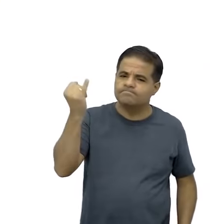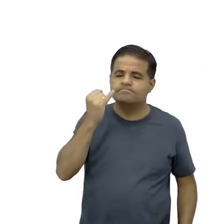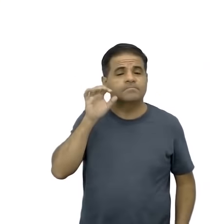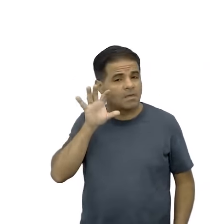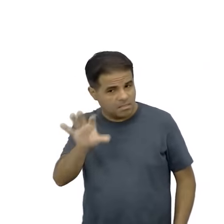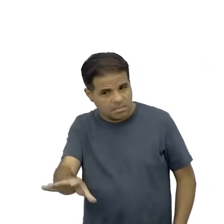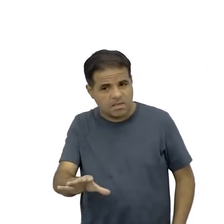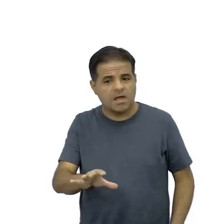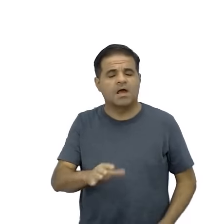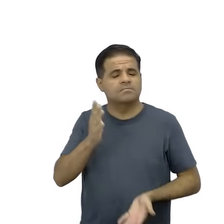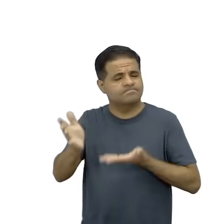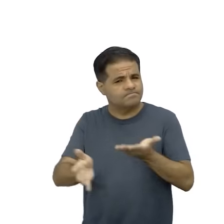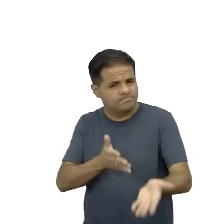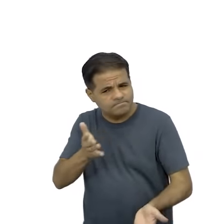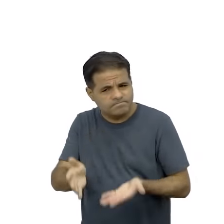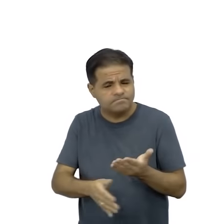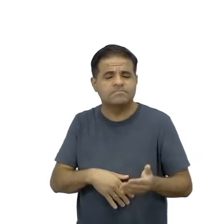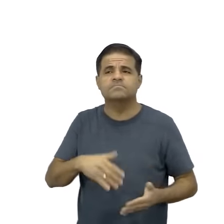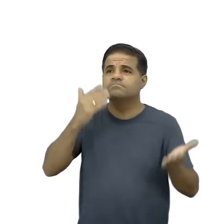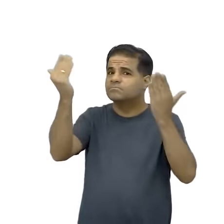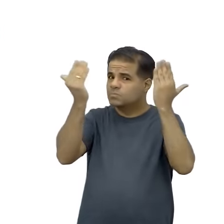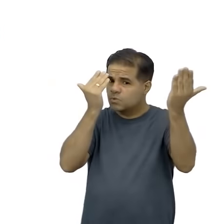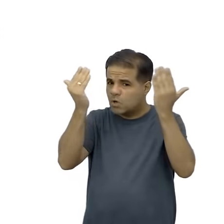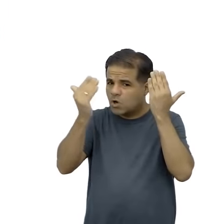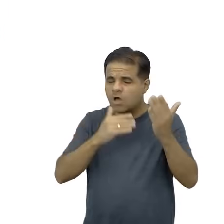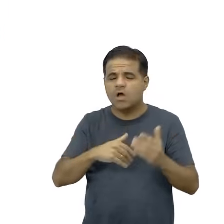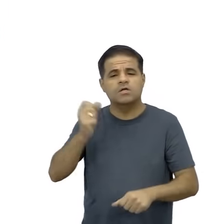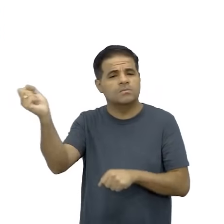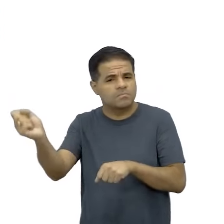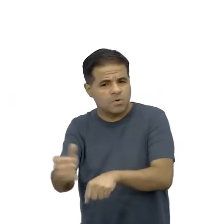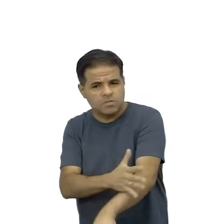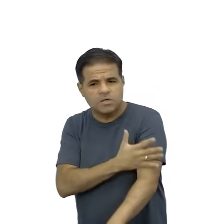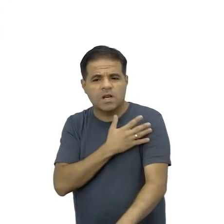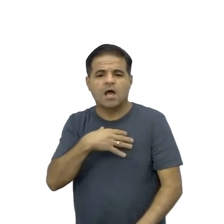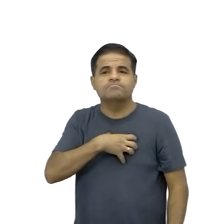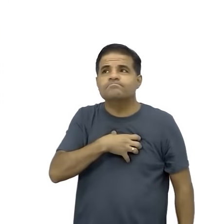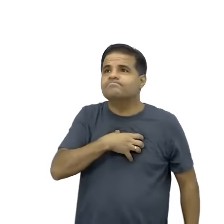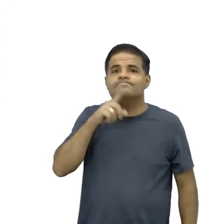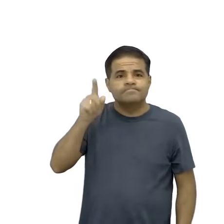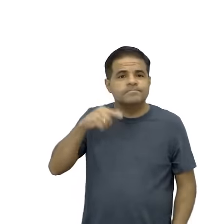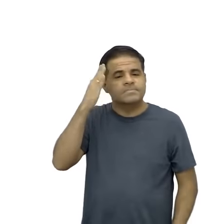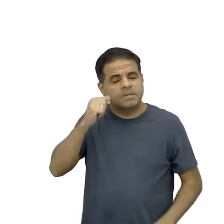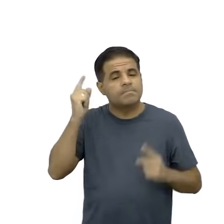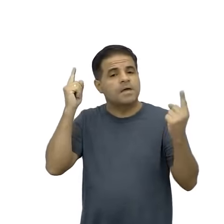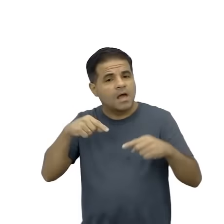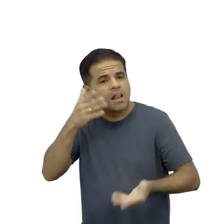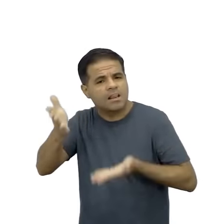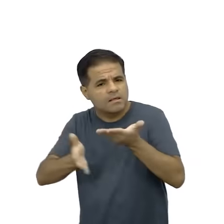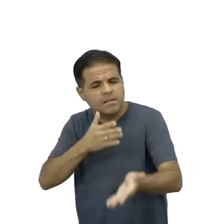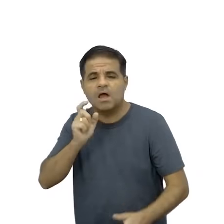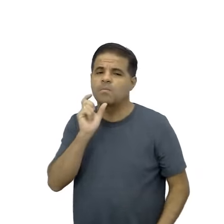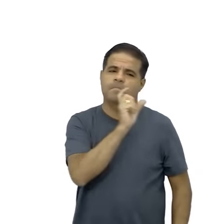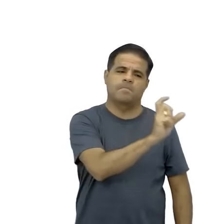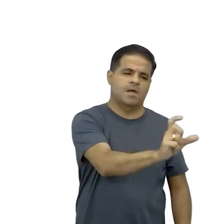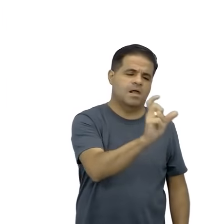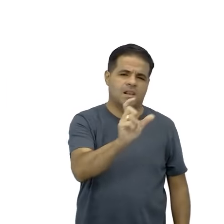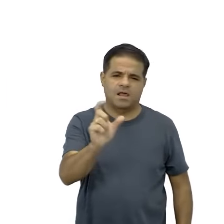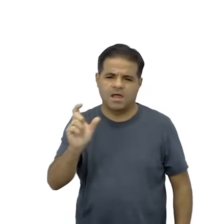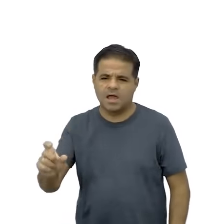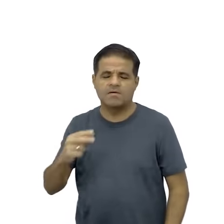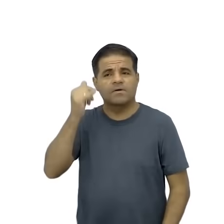né, de tratar a questão da psicológica, emocional, no sentido de saber também lidar com as palavras, para que